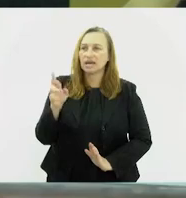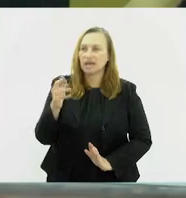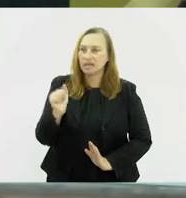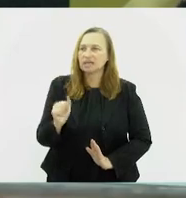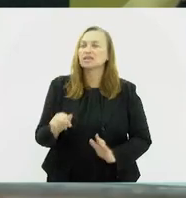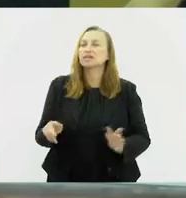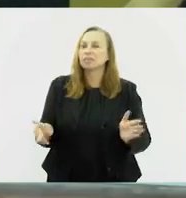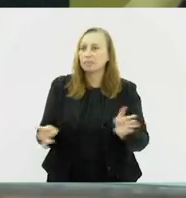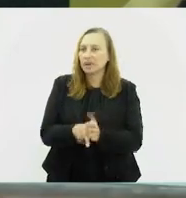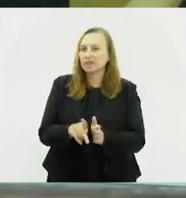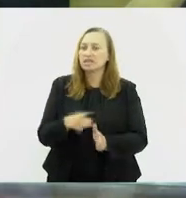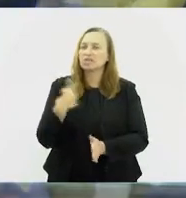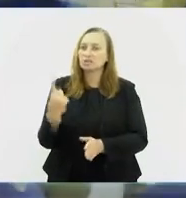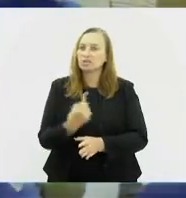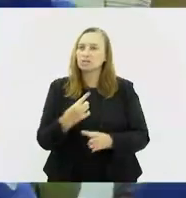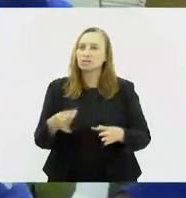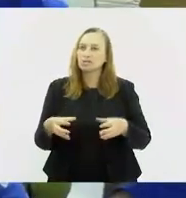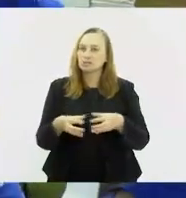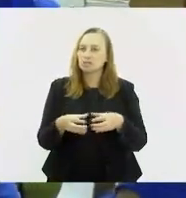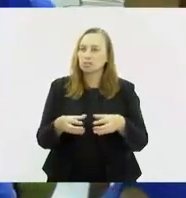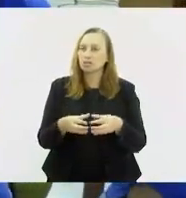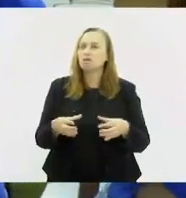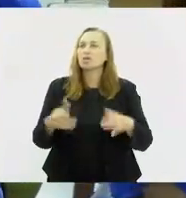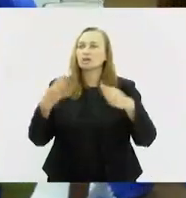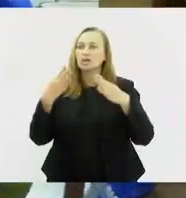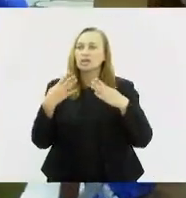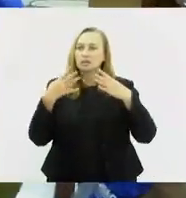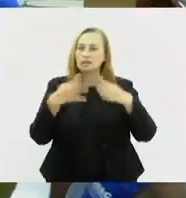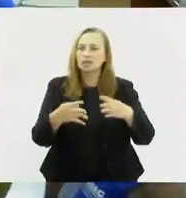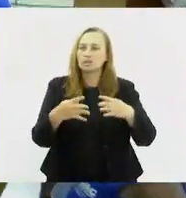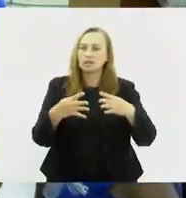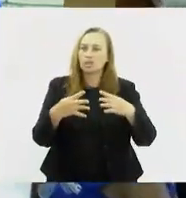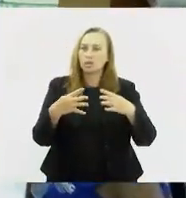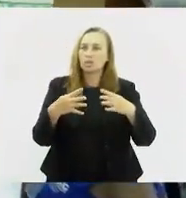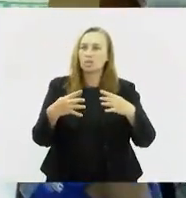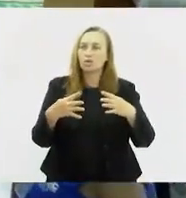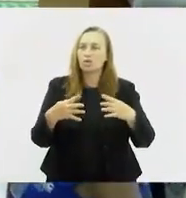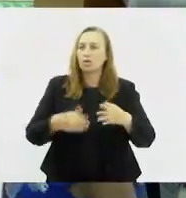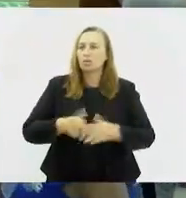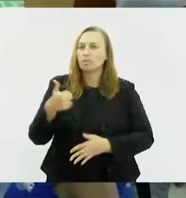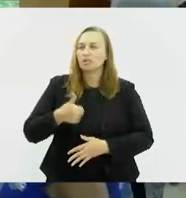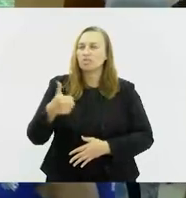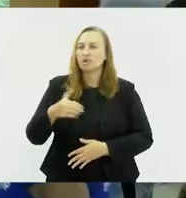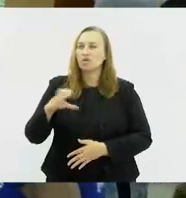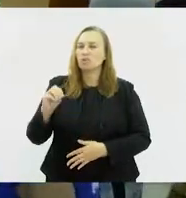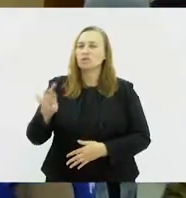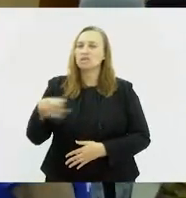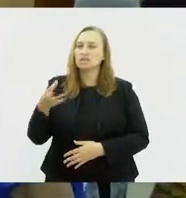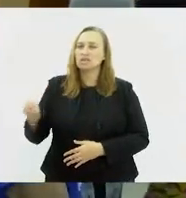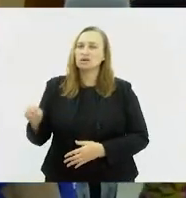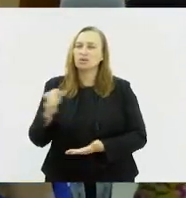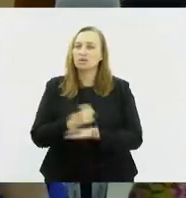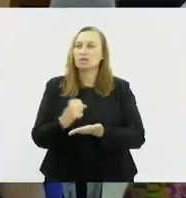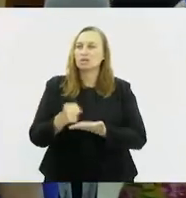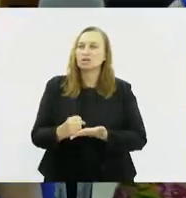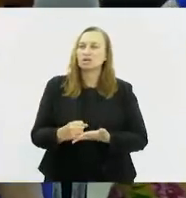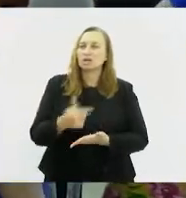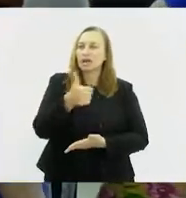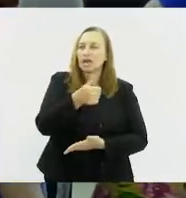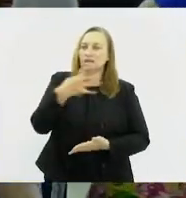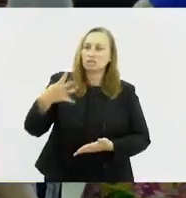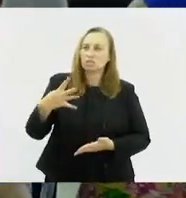da nossa rede. E atenção primária, a Conceição contratou 14 profissionais de educação física